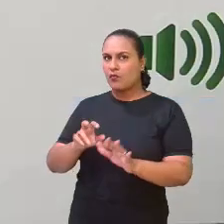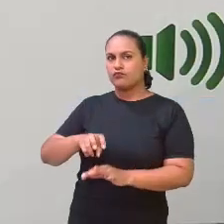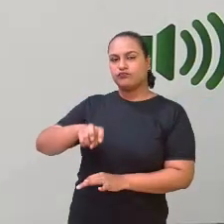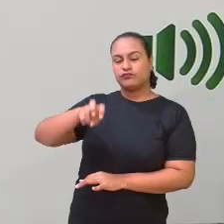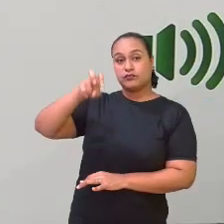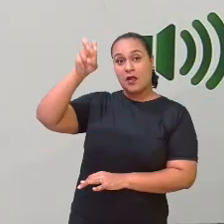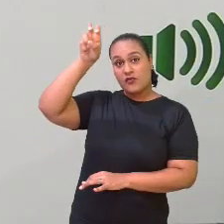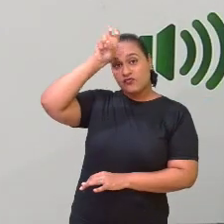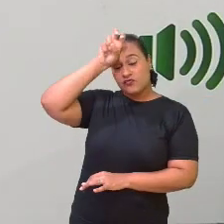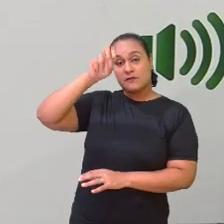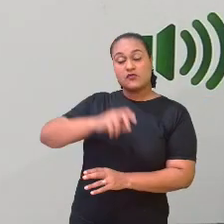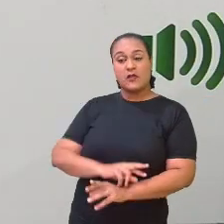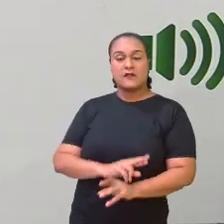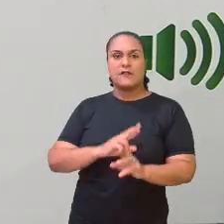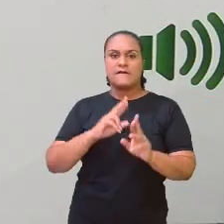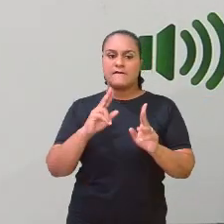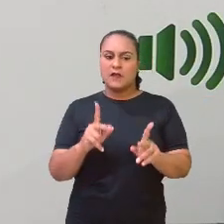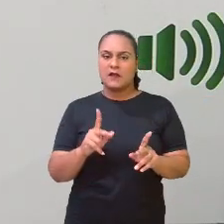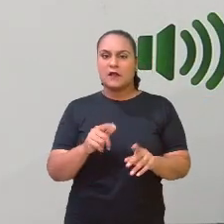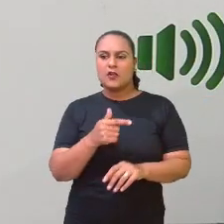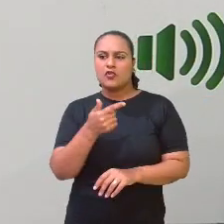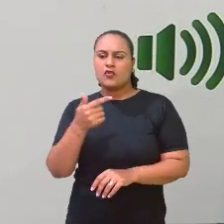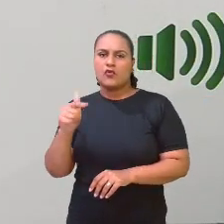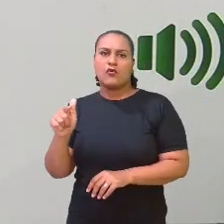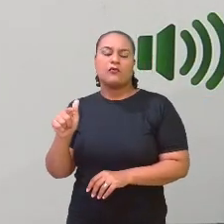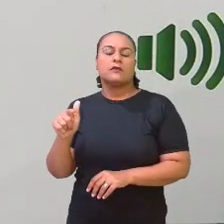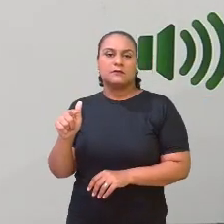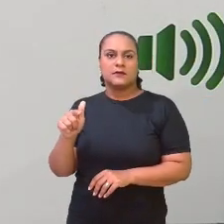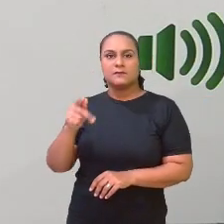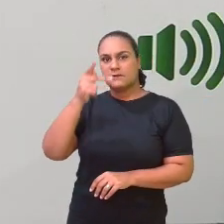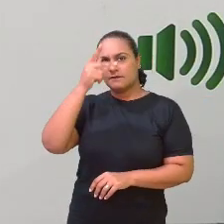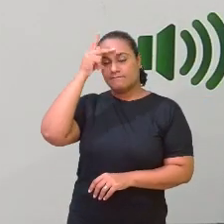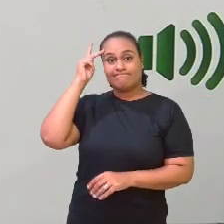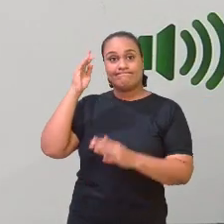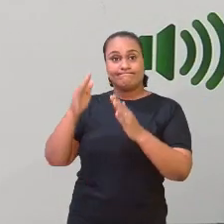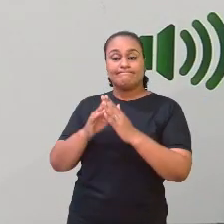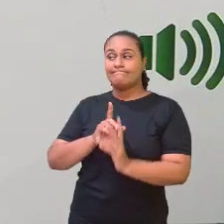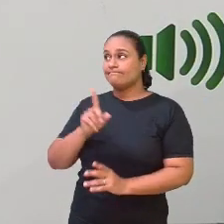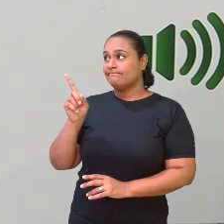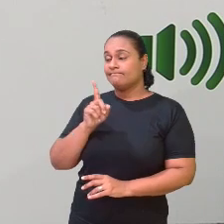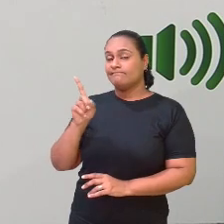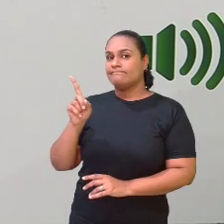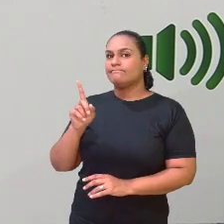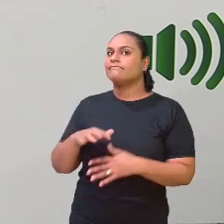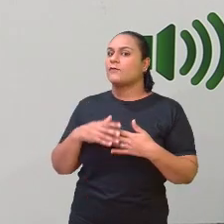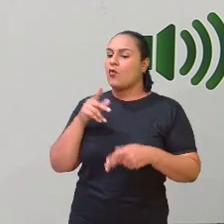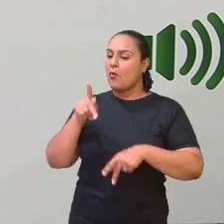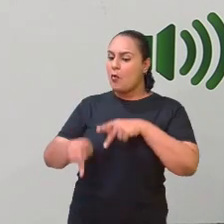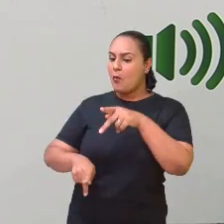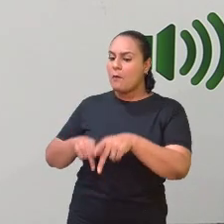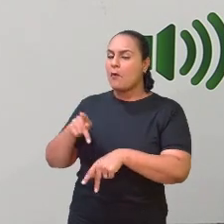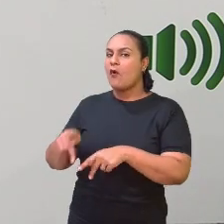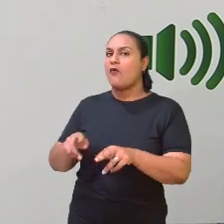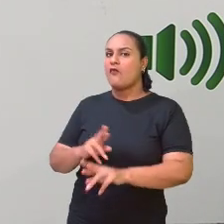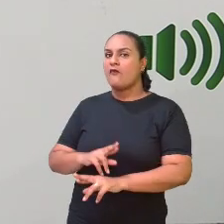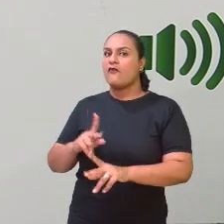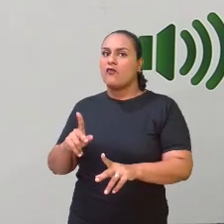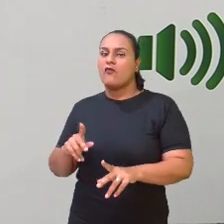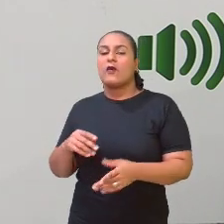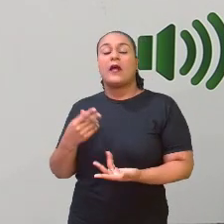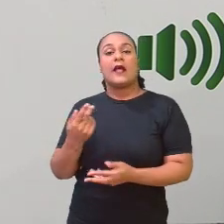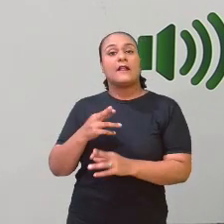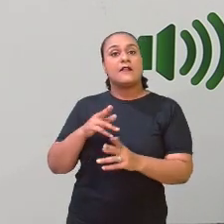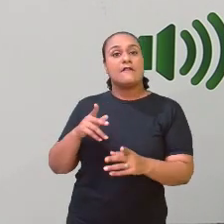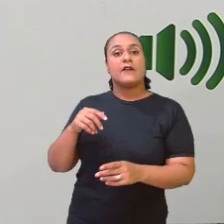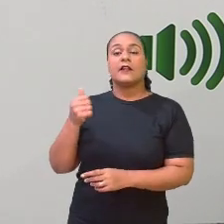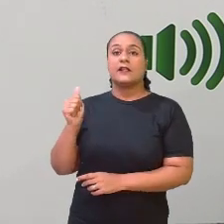diferente de outra pessoa que mora lá. Então, são povos diferentes. É diferente do Quênia, é diferente